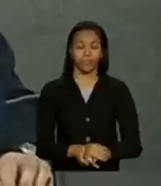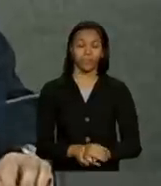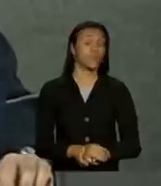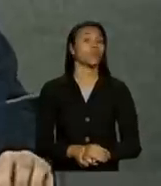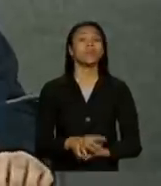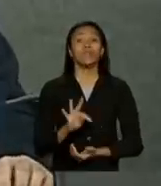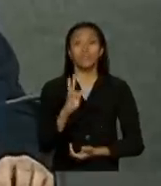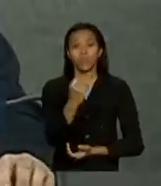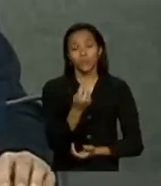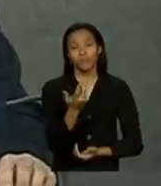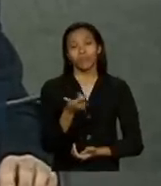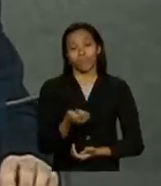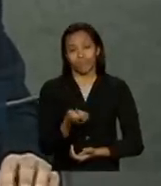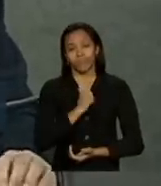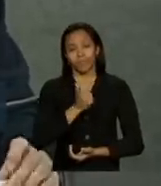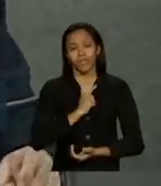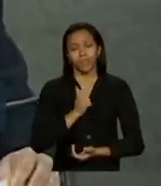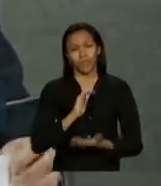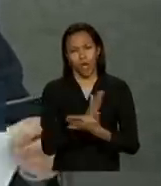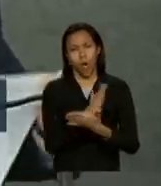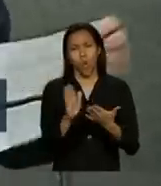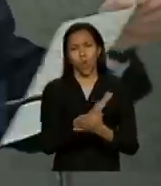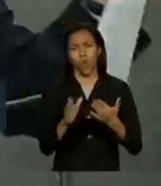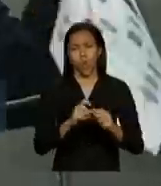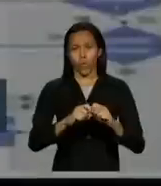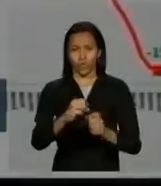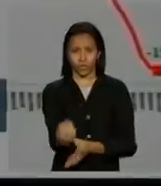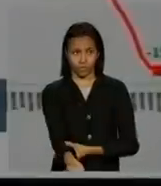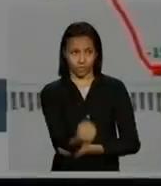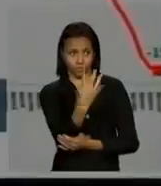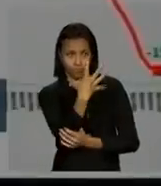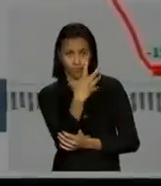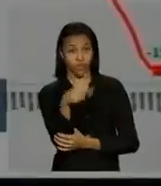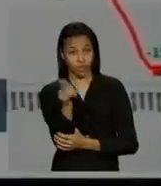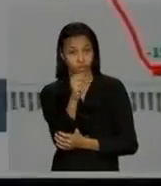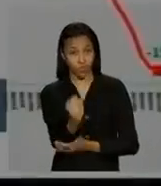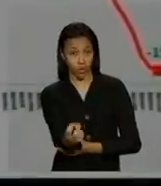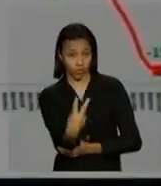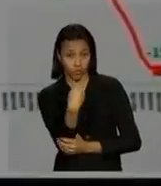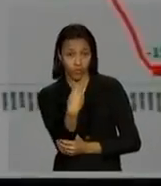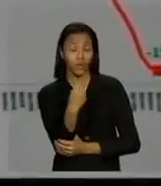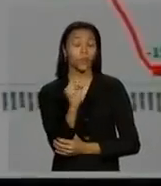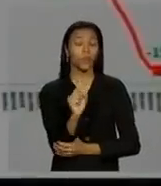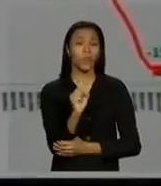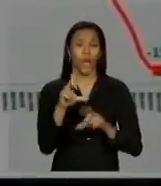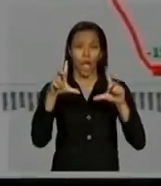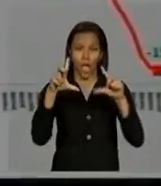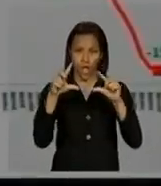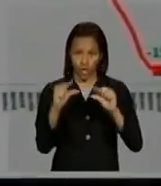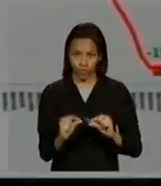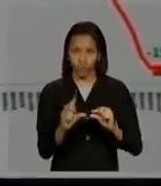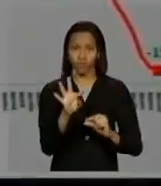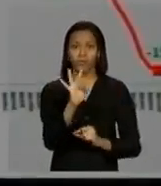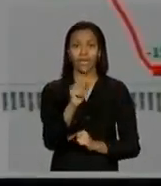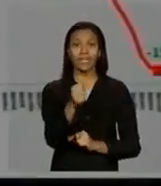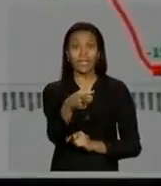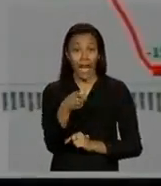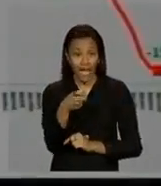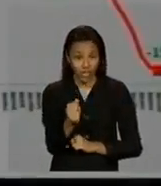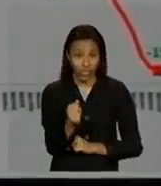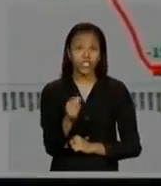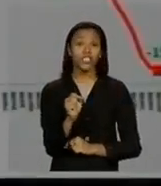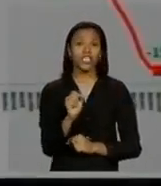todo caso eu tenho aí umas algumas transparências que vocês poderão analisar que a redução da taxa tá dos